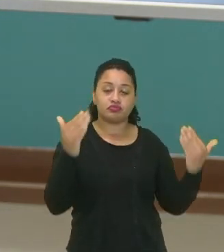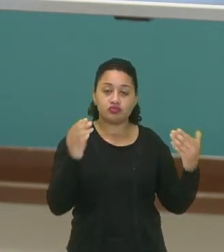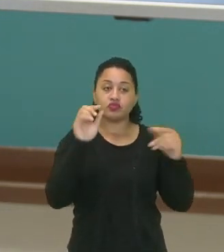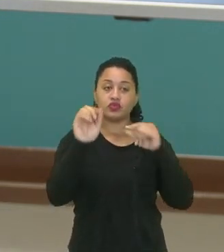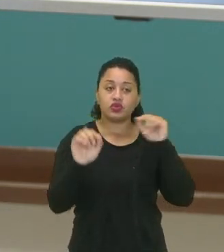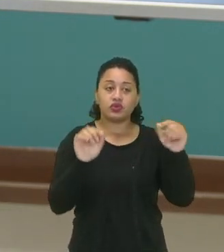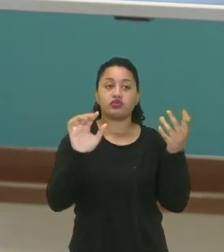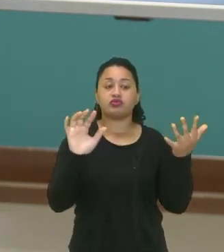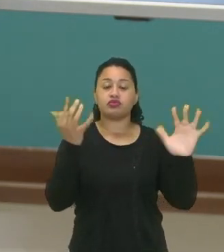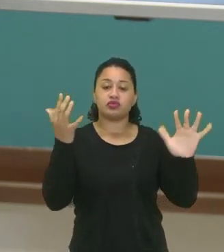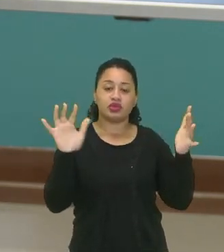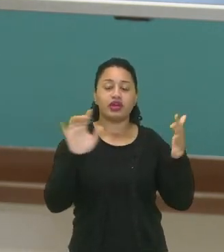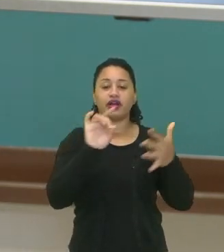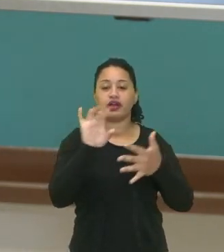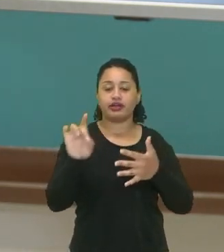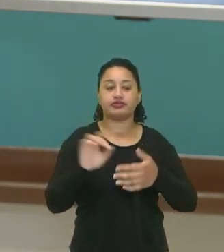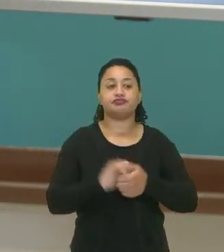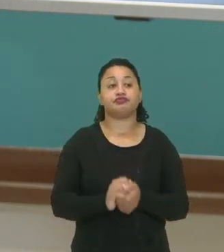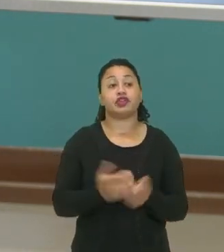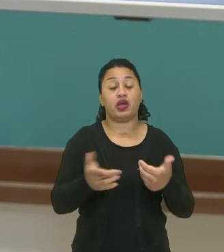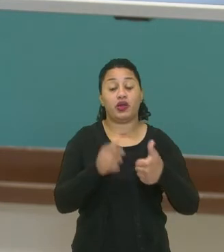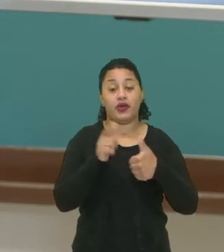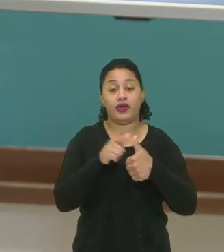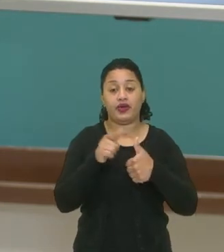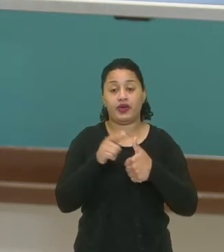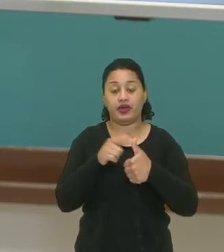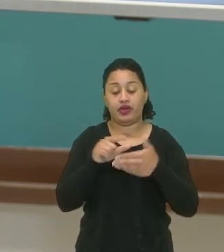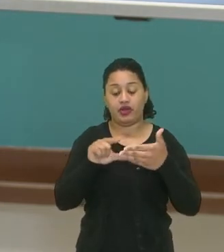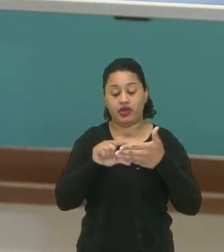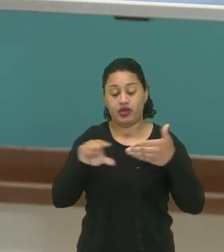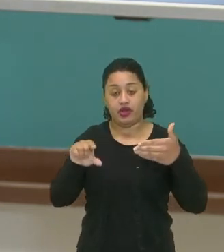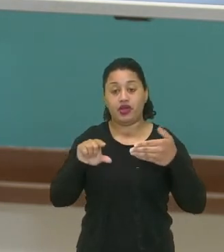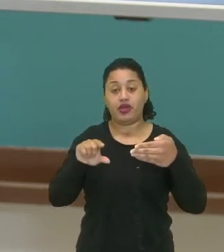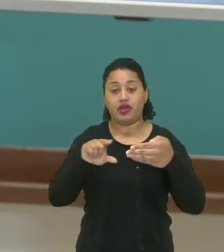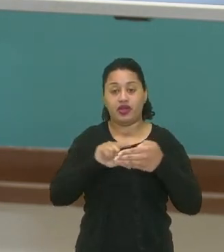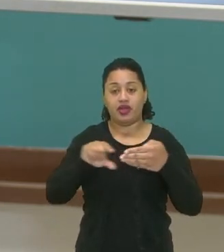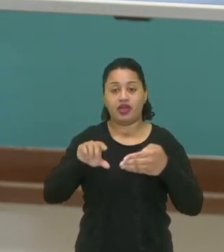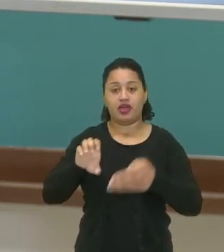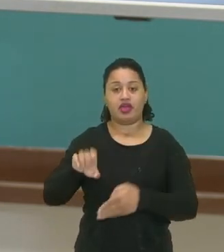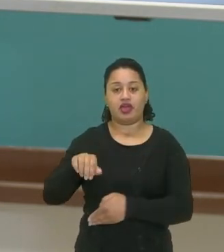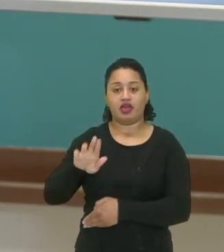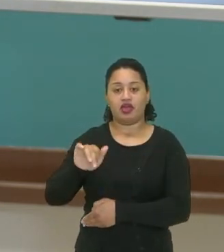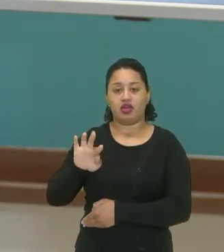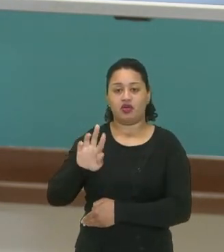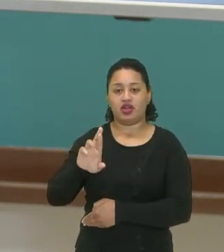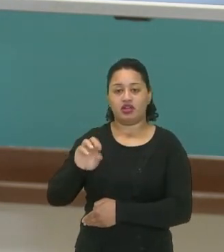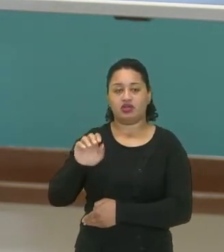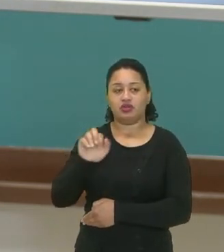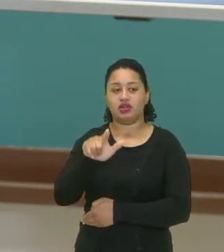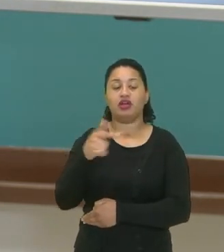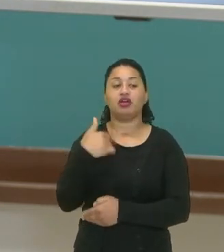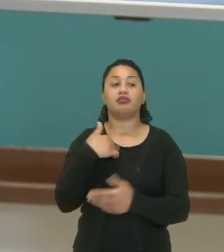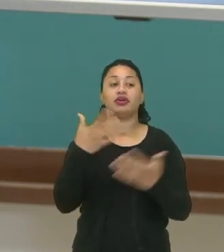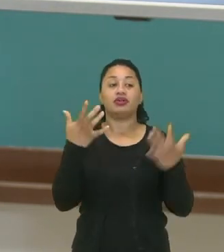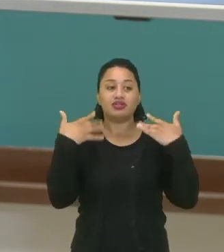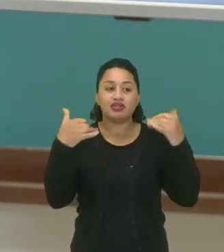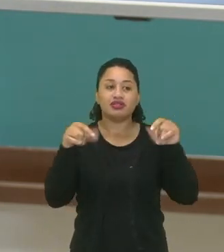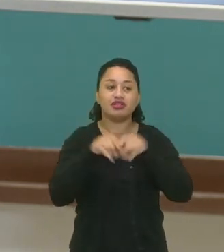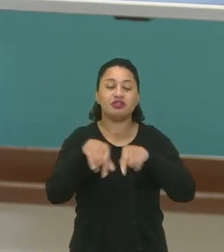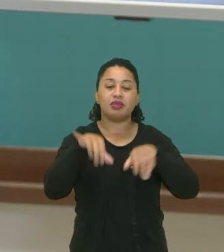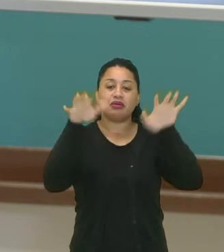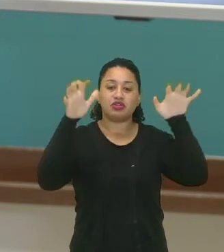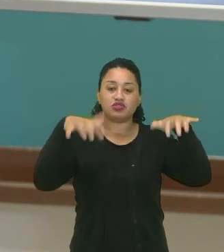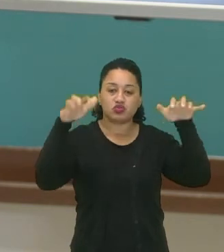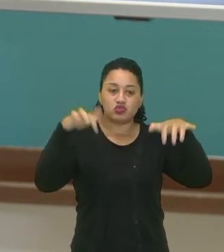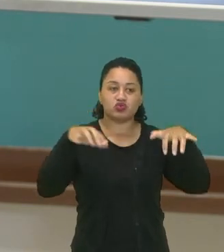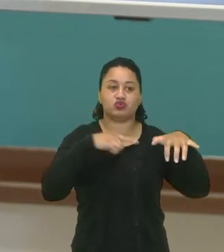Vamos ver os detalhes aqui. O clima equatorial é o mais quente e chuvoso de toda a África. Por quê? Recebe mais calor,